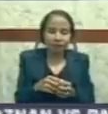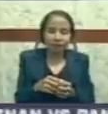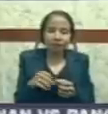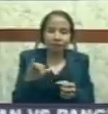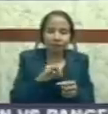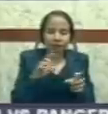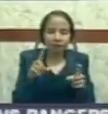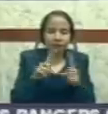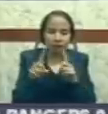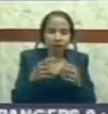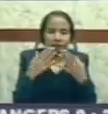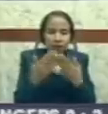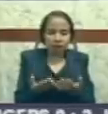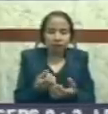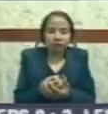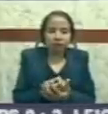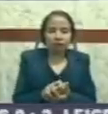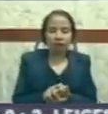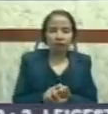minha clarificação, muito obrigado.